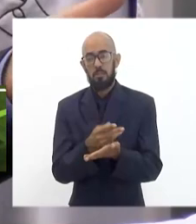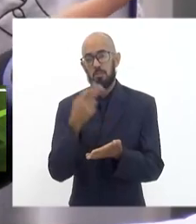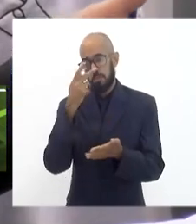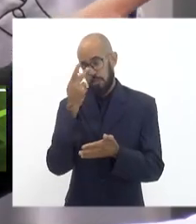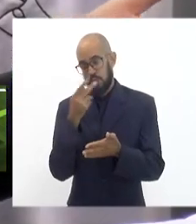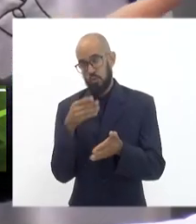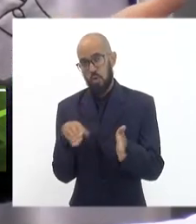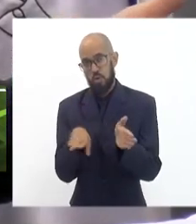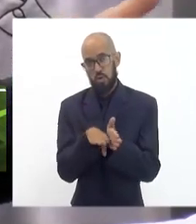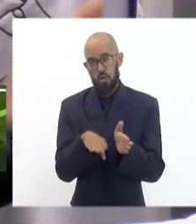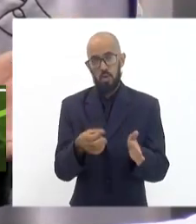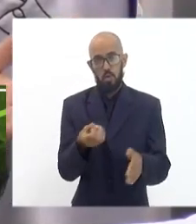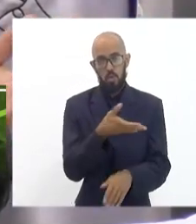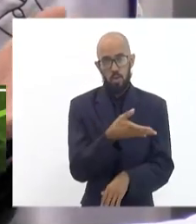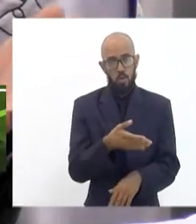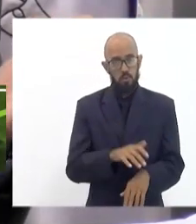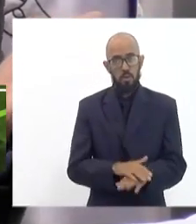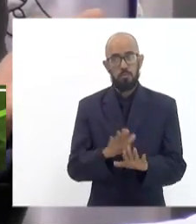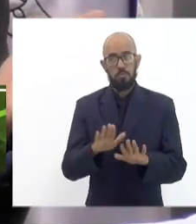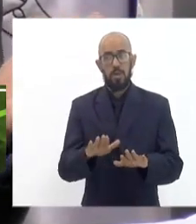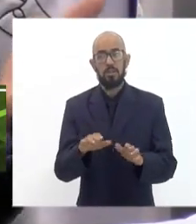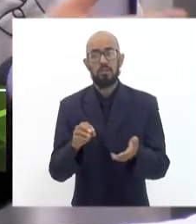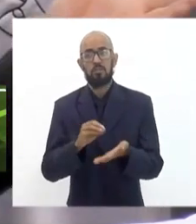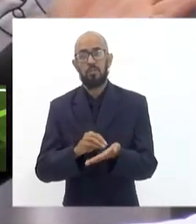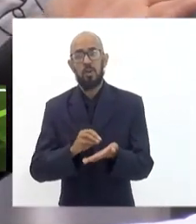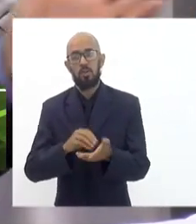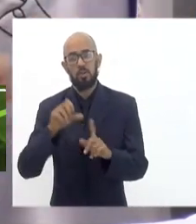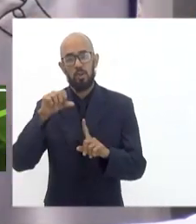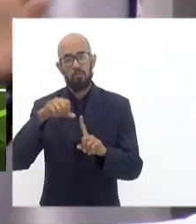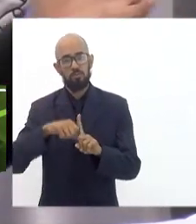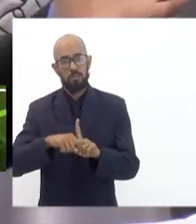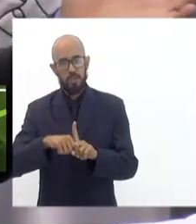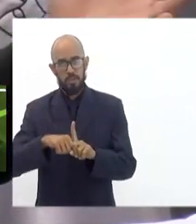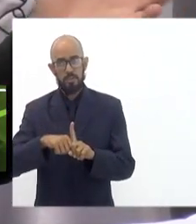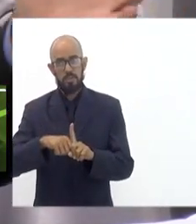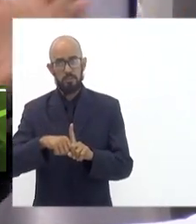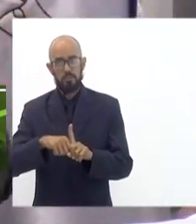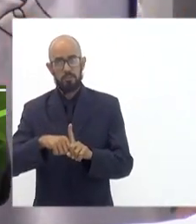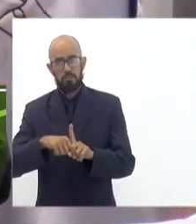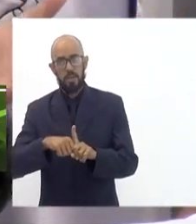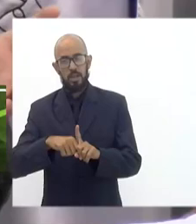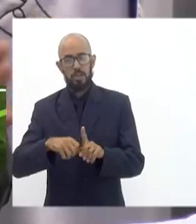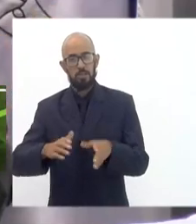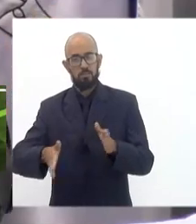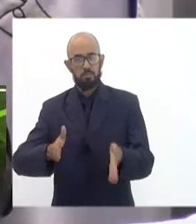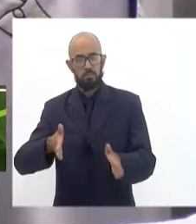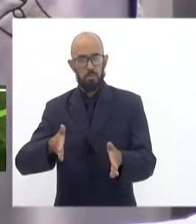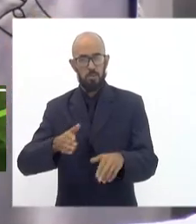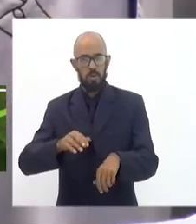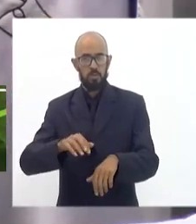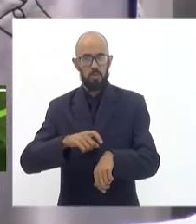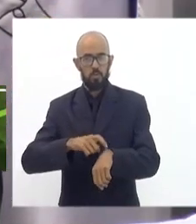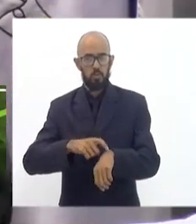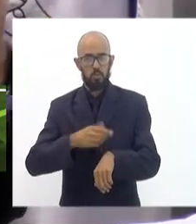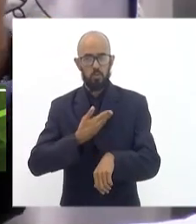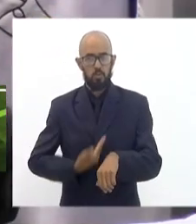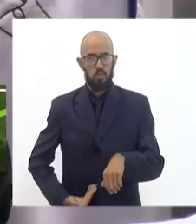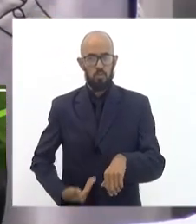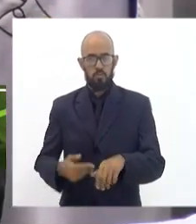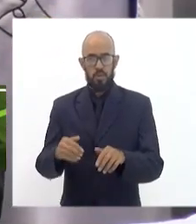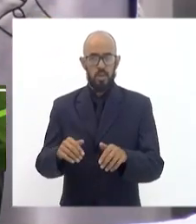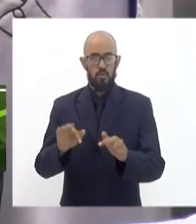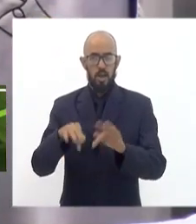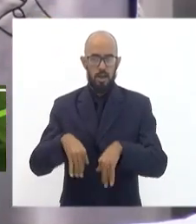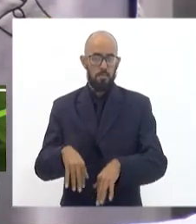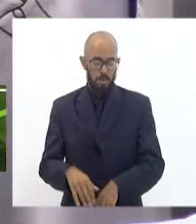só que tem que faltam 9 meses pelo menos para essa fase do governo acabar eu